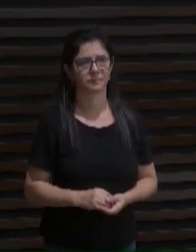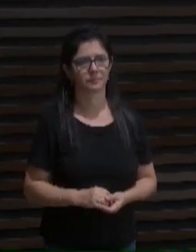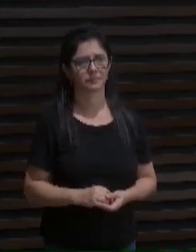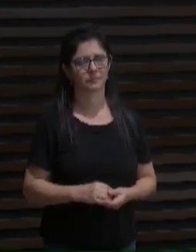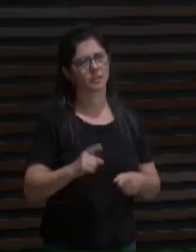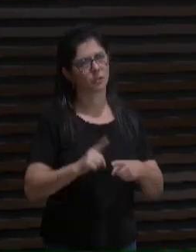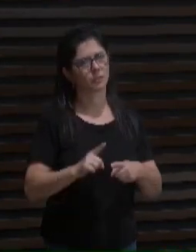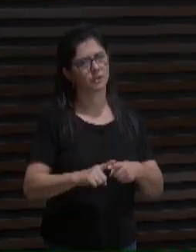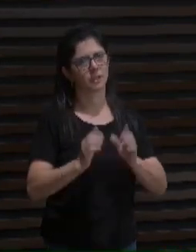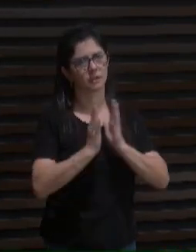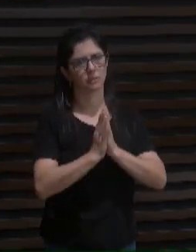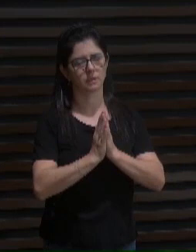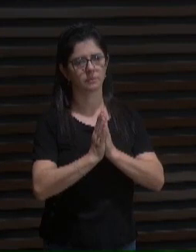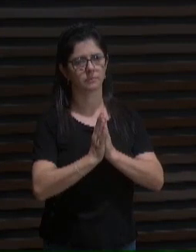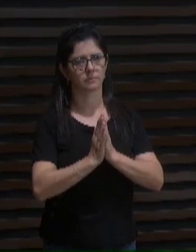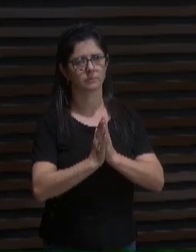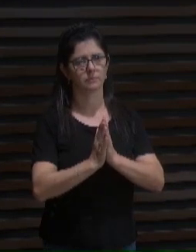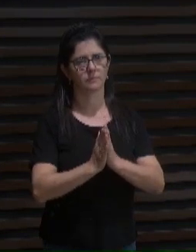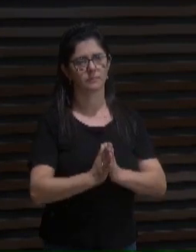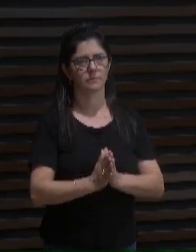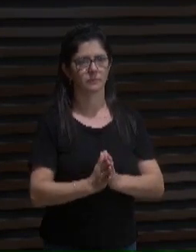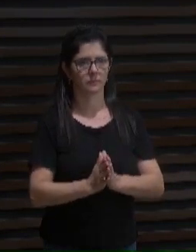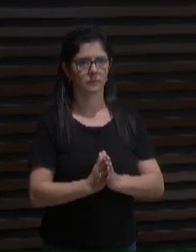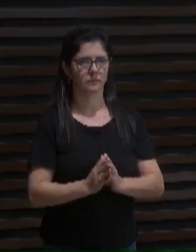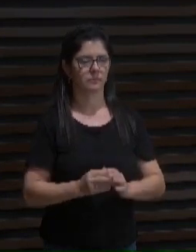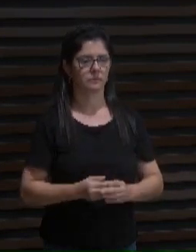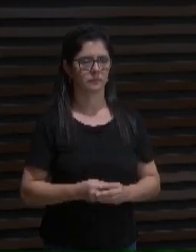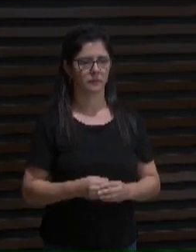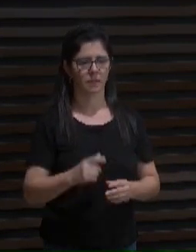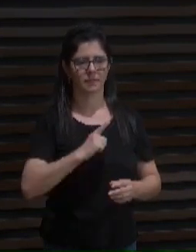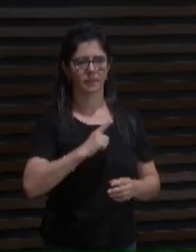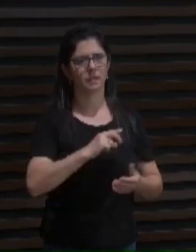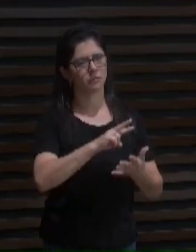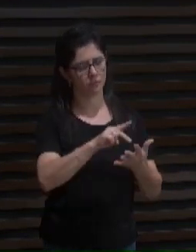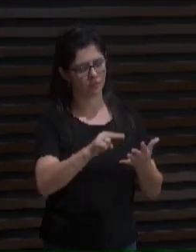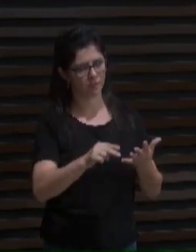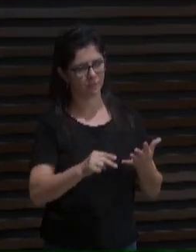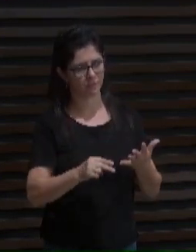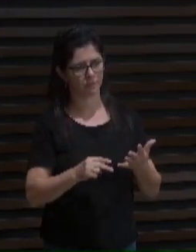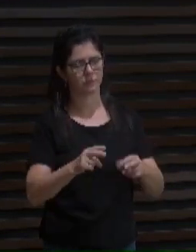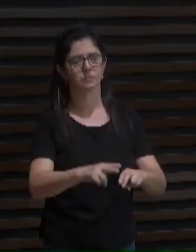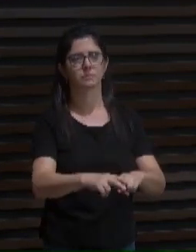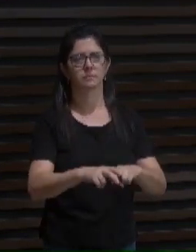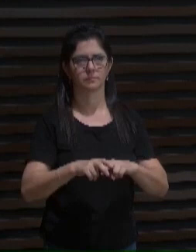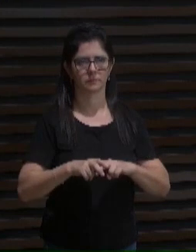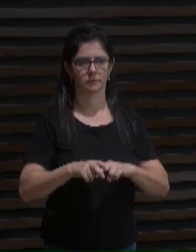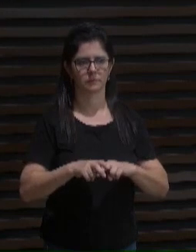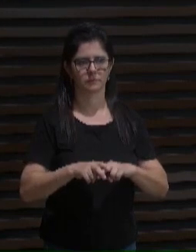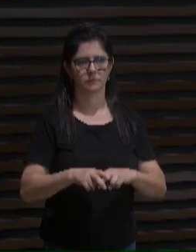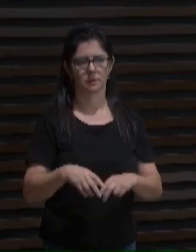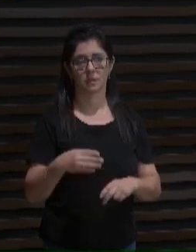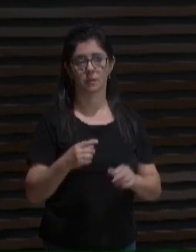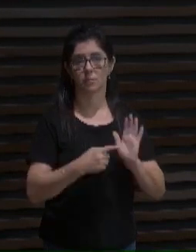Por que oramos? Existem inúmeros motivos, mas eu quero elencar aqui 4 para